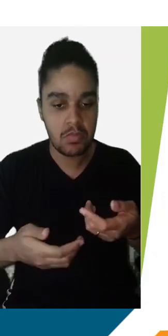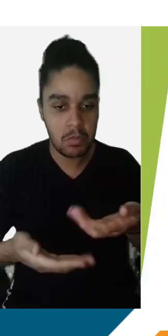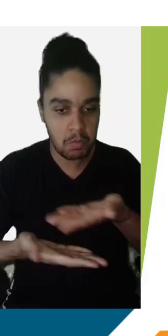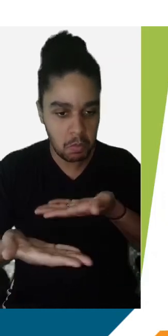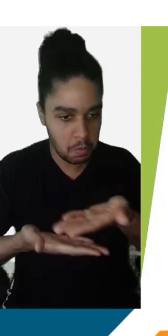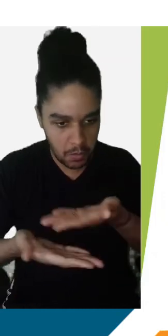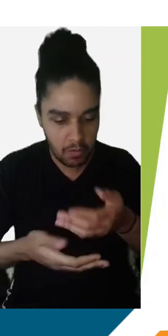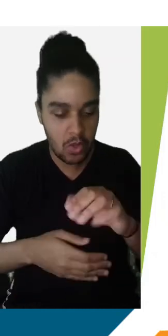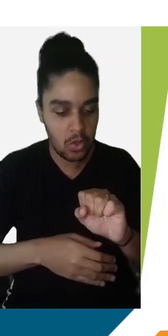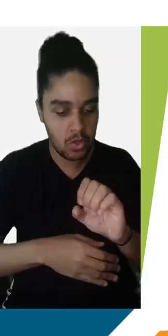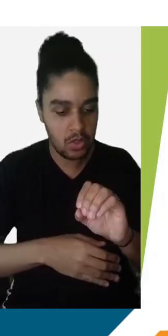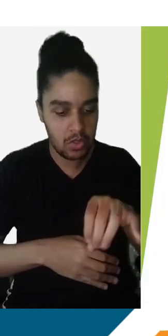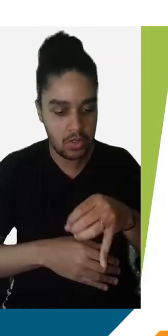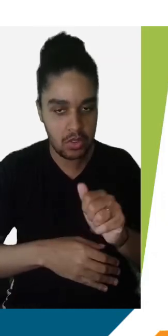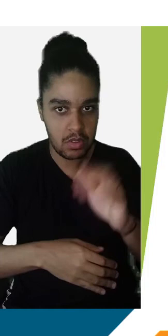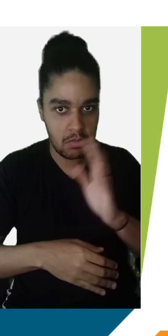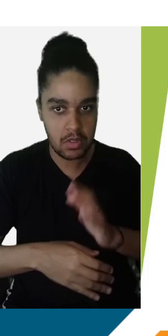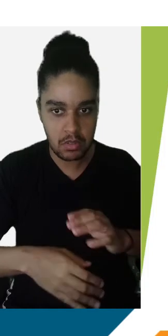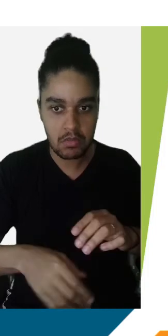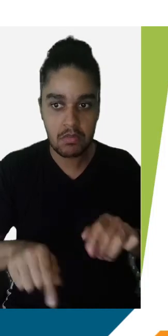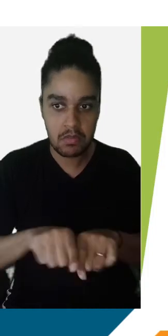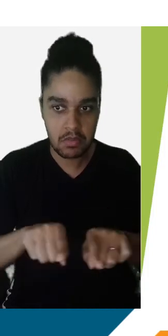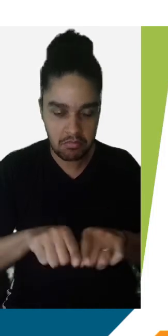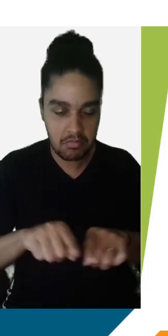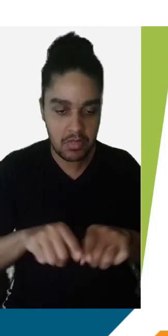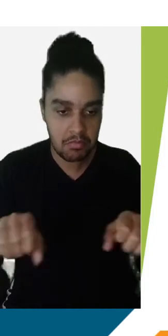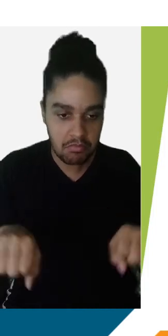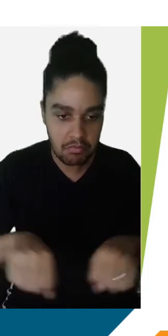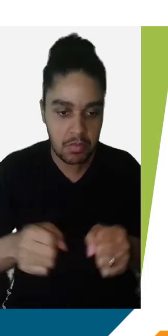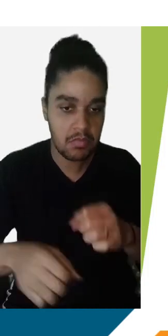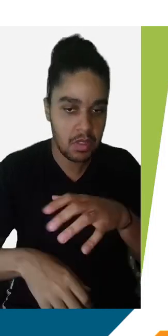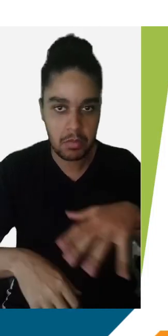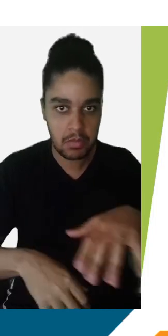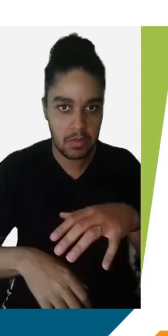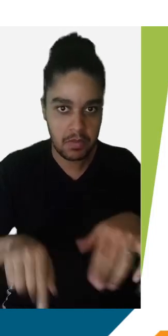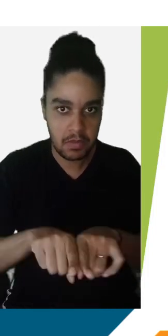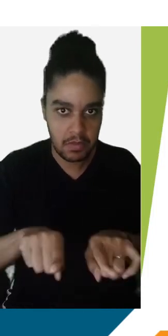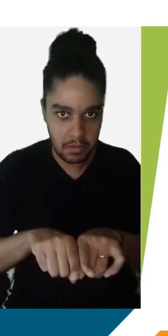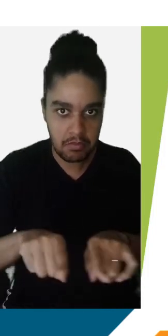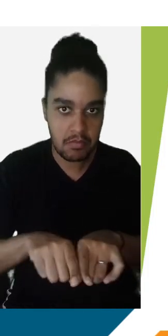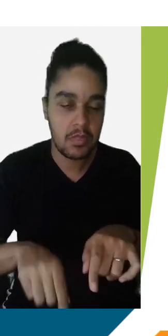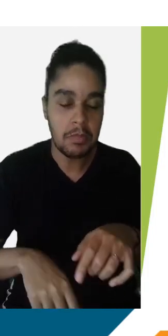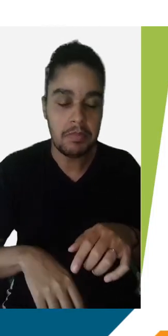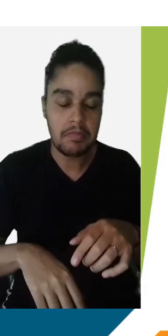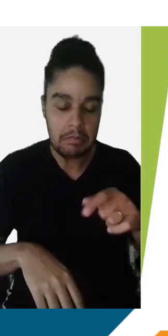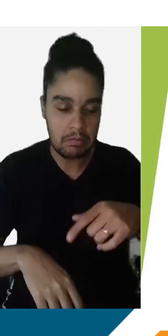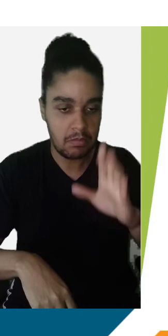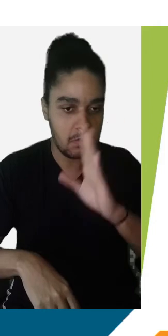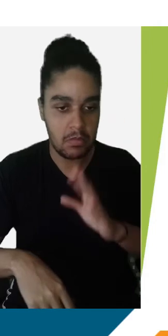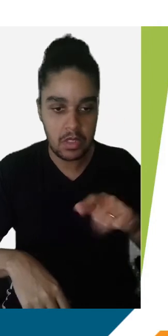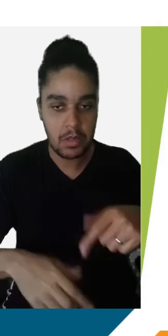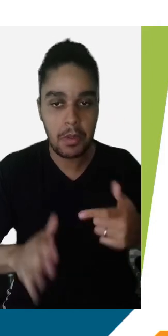Brasil, sobre os impactos ambientais desse agronegócio da soja e também de outras commodities aos biomas